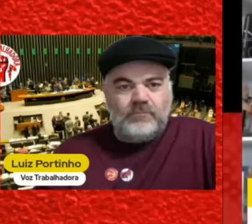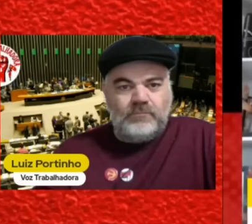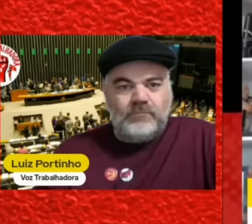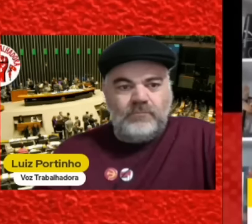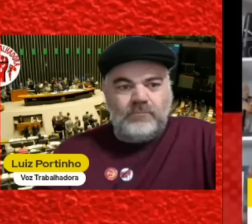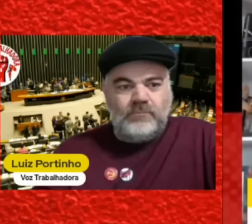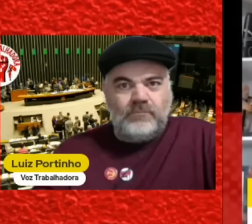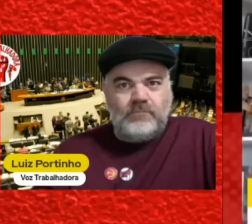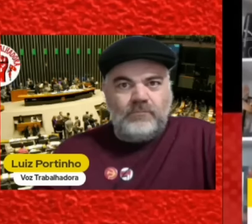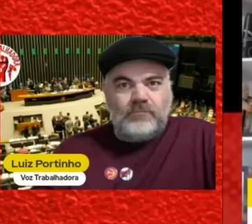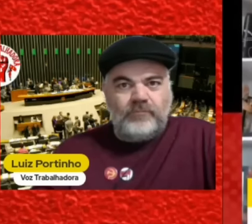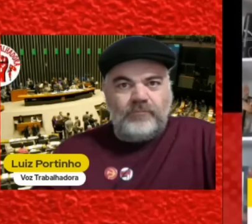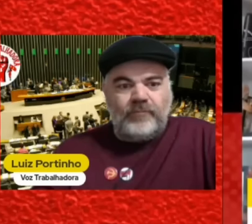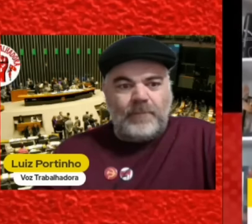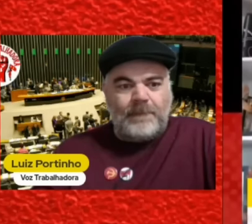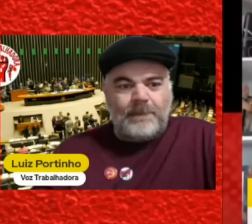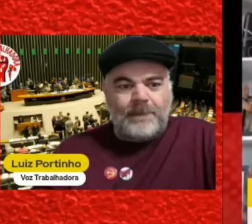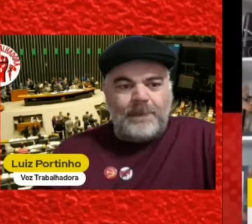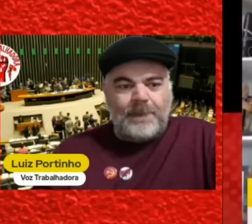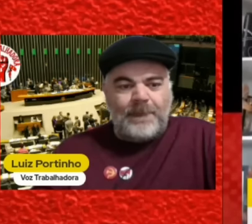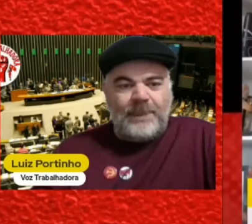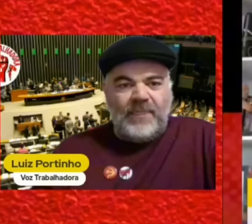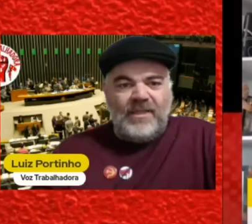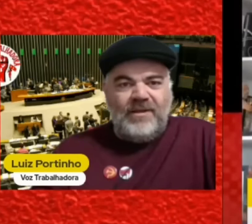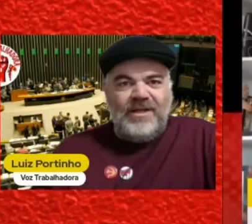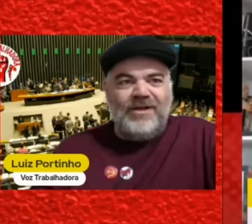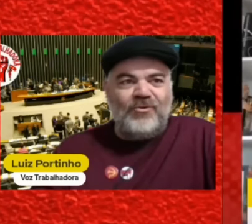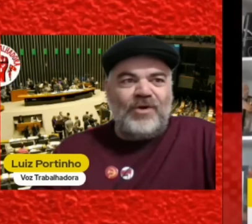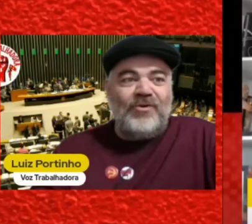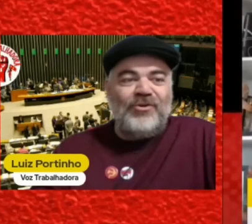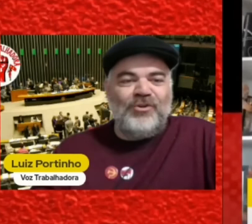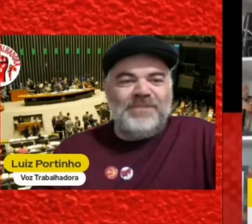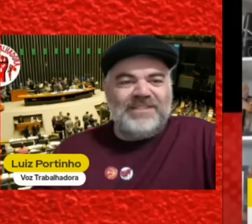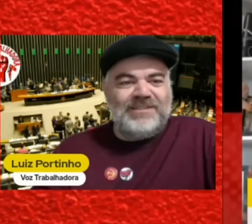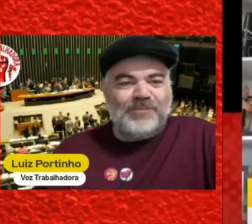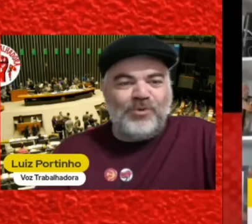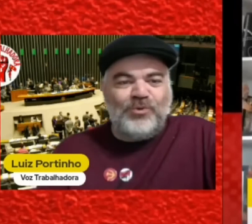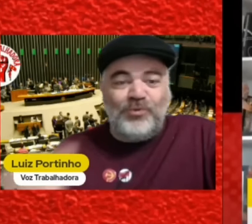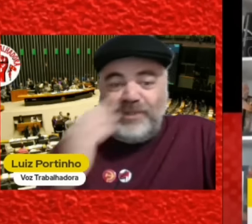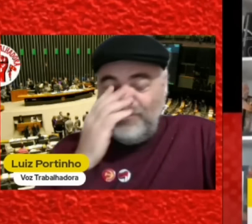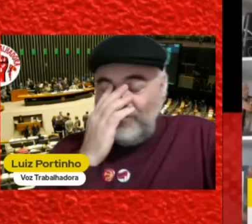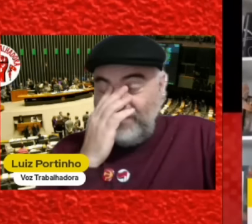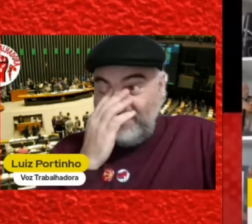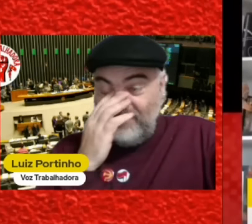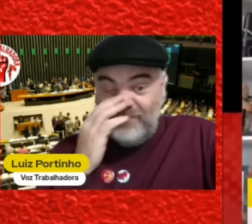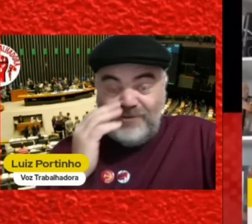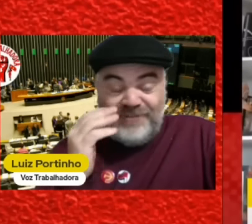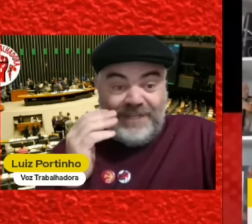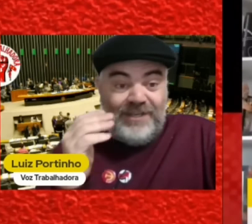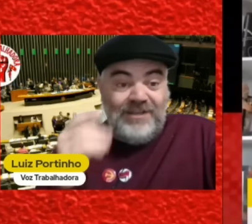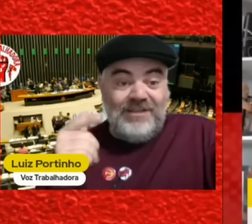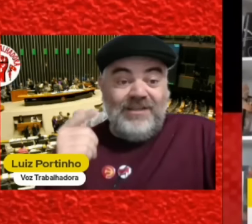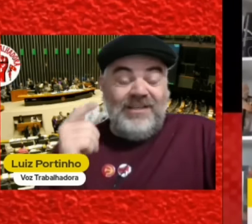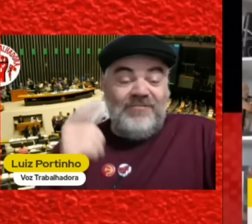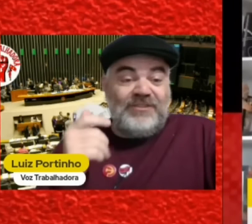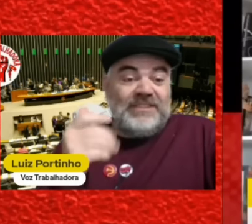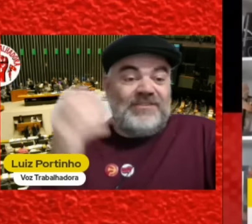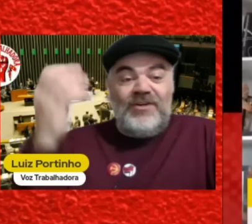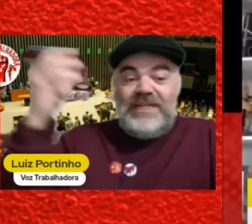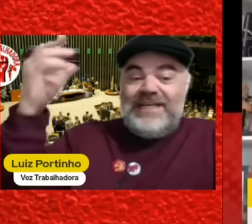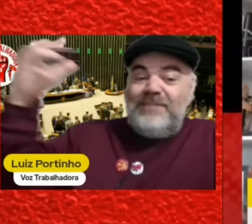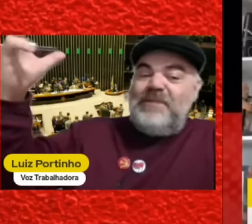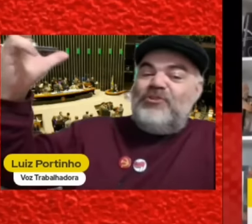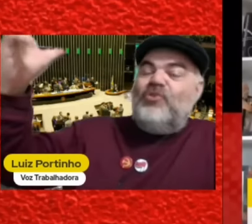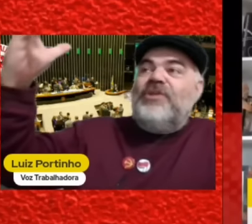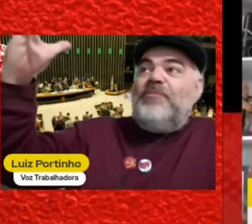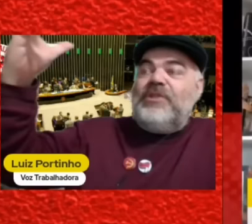Tá aí. Qual é o nome desse brucutu? Qual é o nome desse brucutu? É bom, né? Vai. Vocês viram